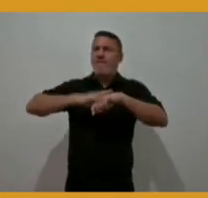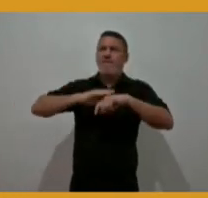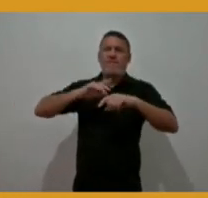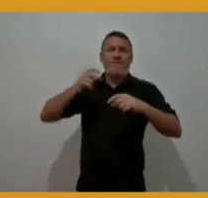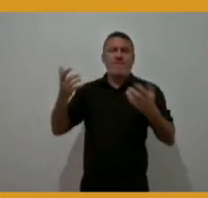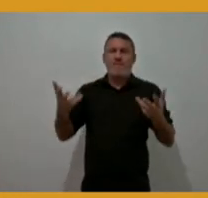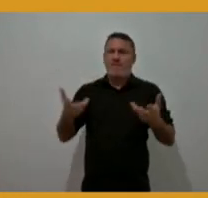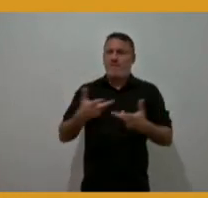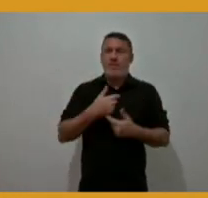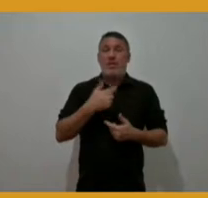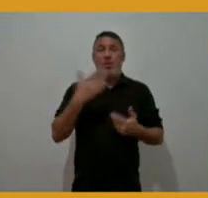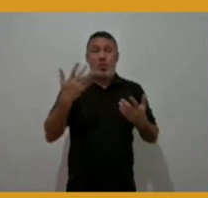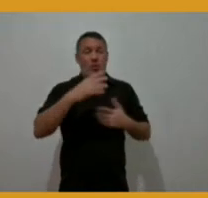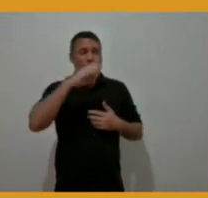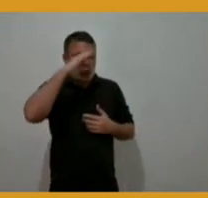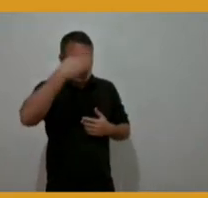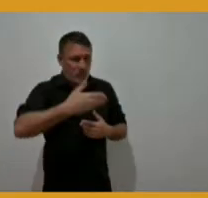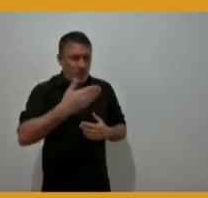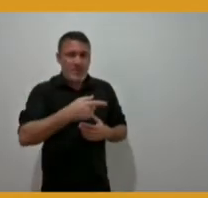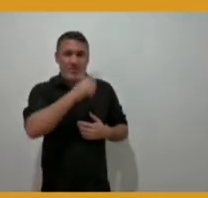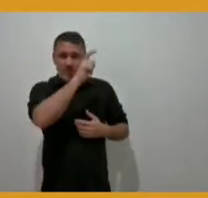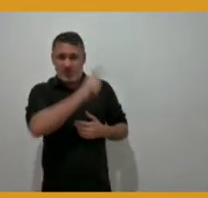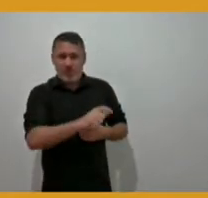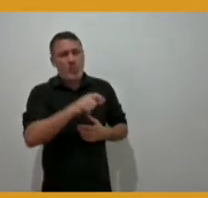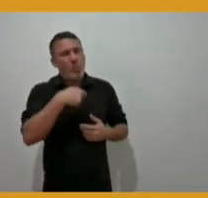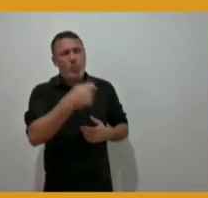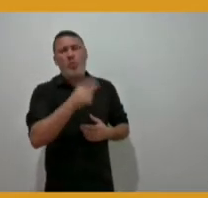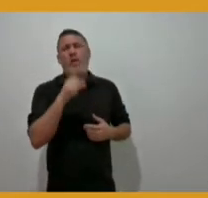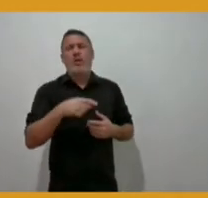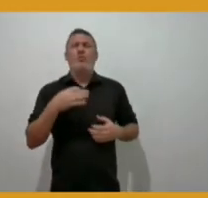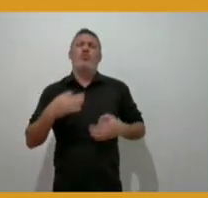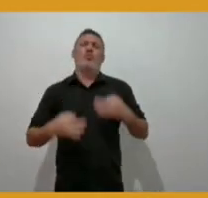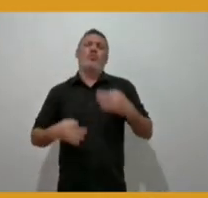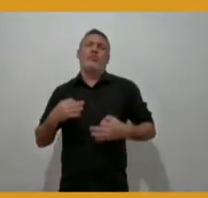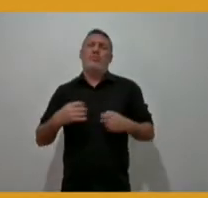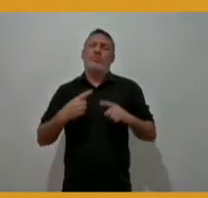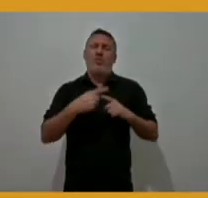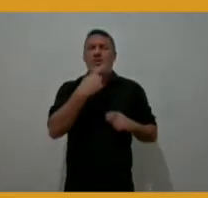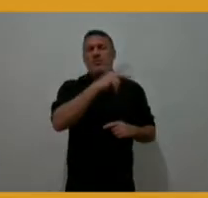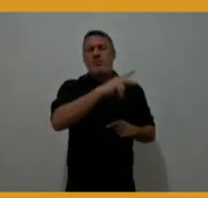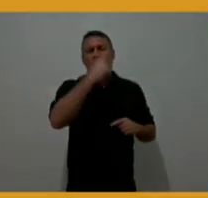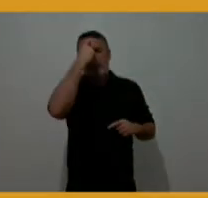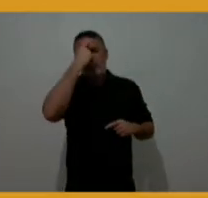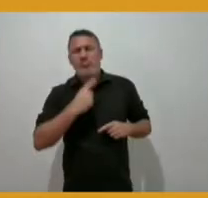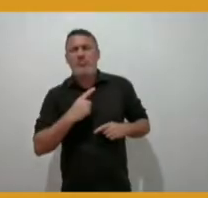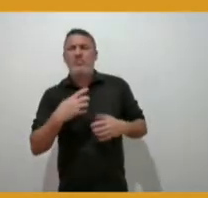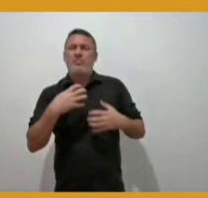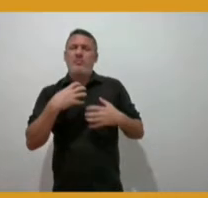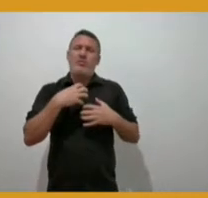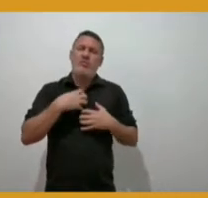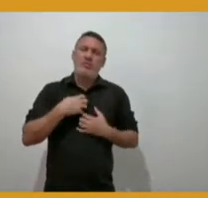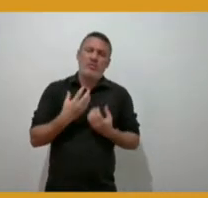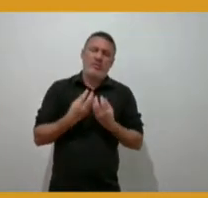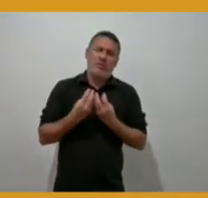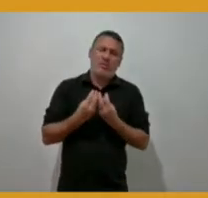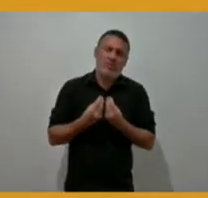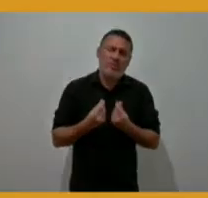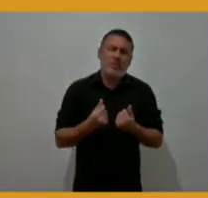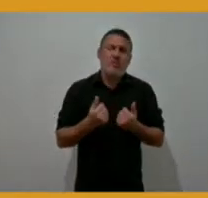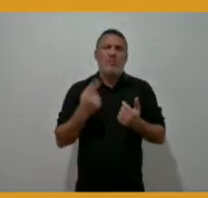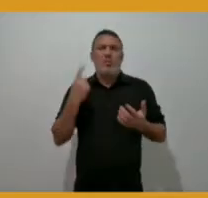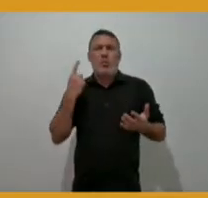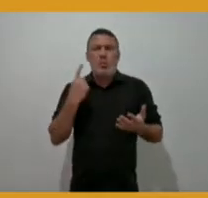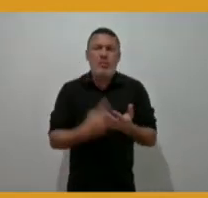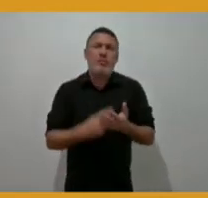ato de justiça por seu caráter, sua sensibilidade, por seu compromisso com a verdade